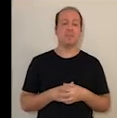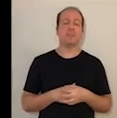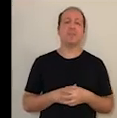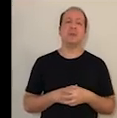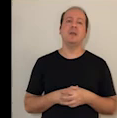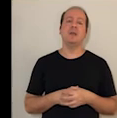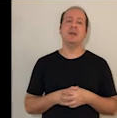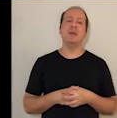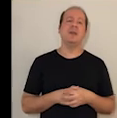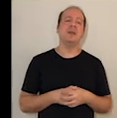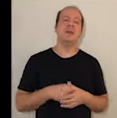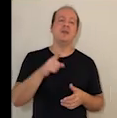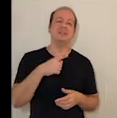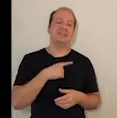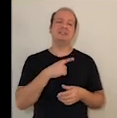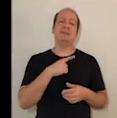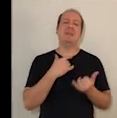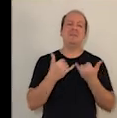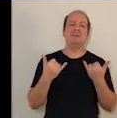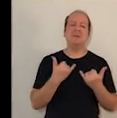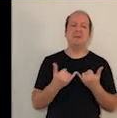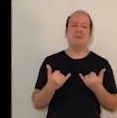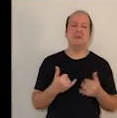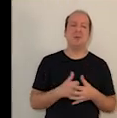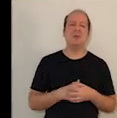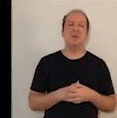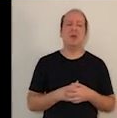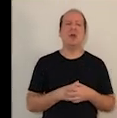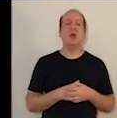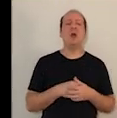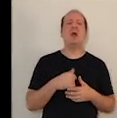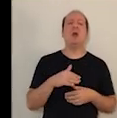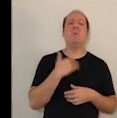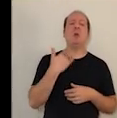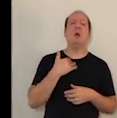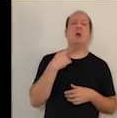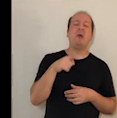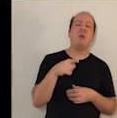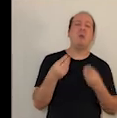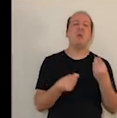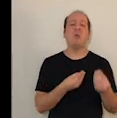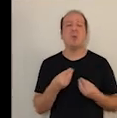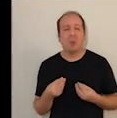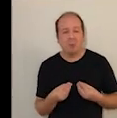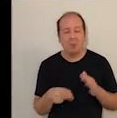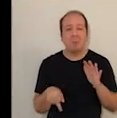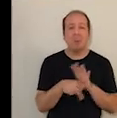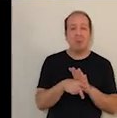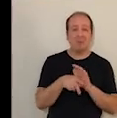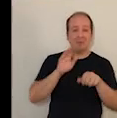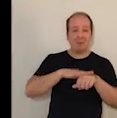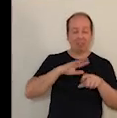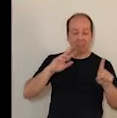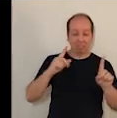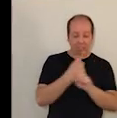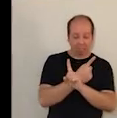dessa? Eu? Eu e você, não? O senhor tem vaga semelhança com o falecido